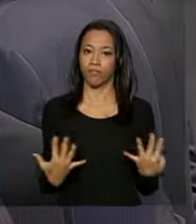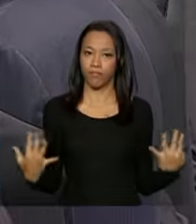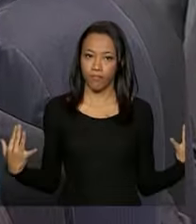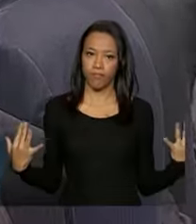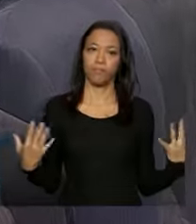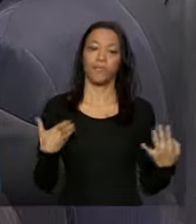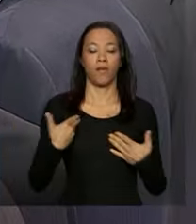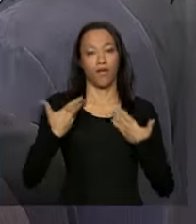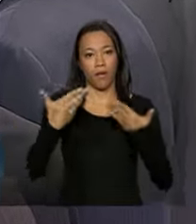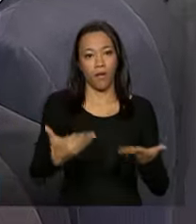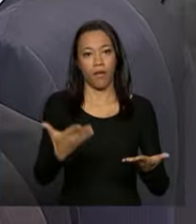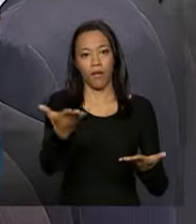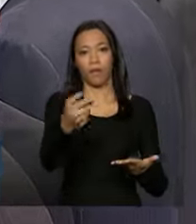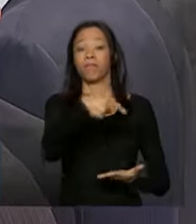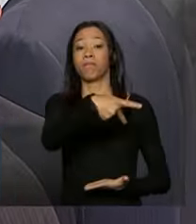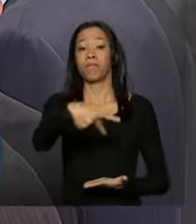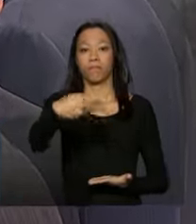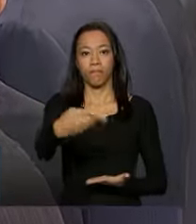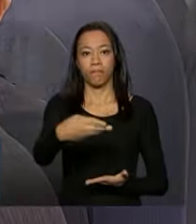Coreia.